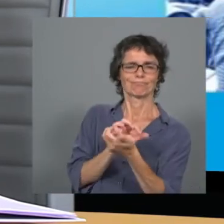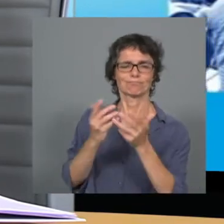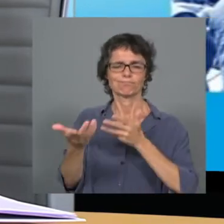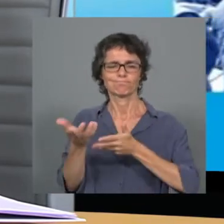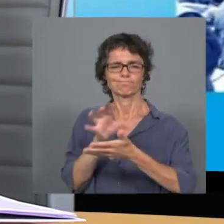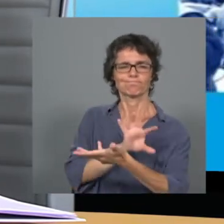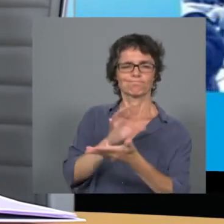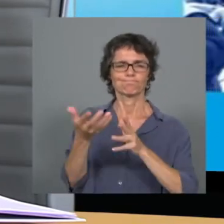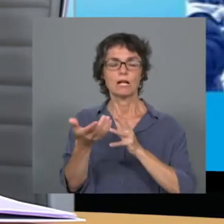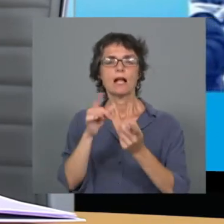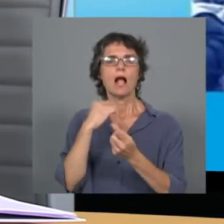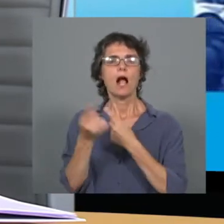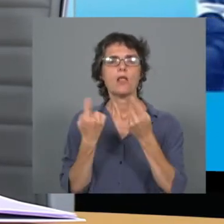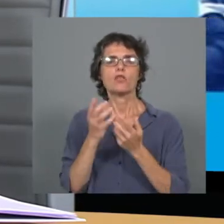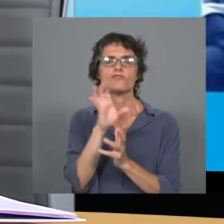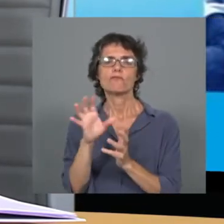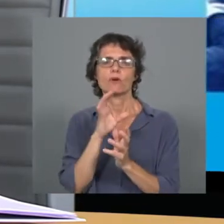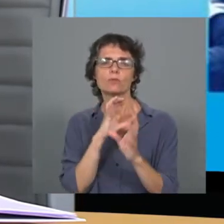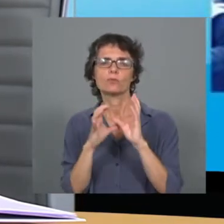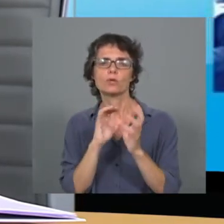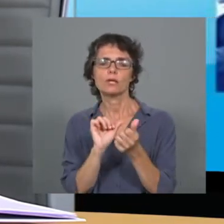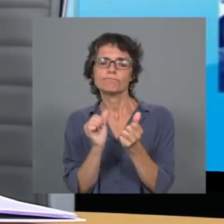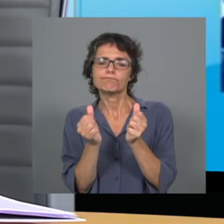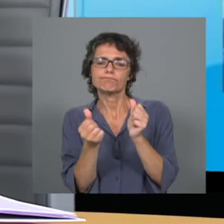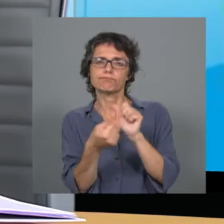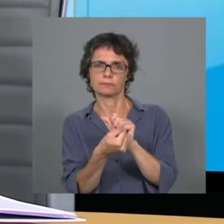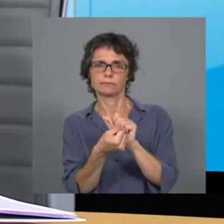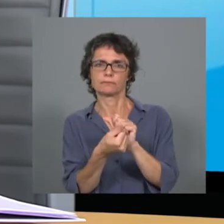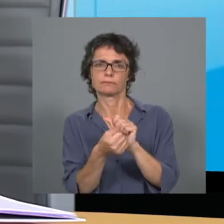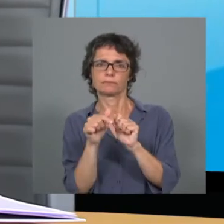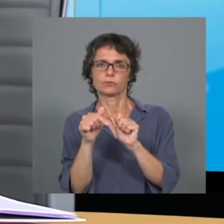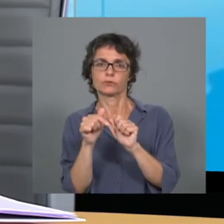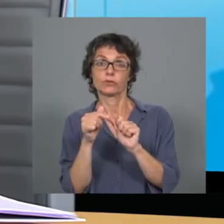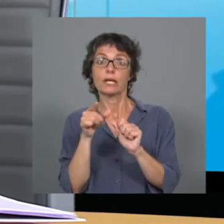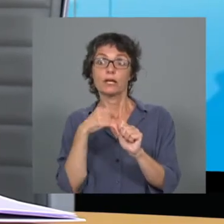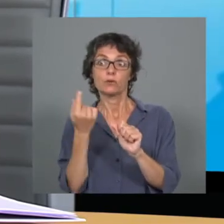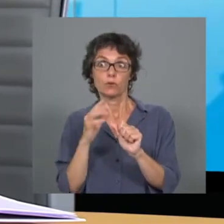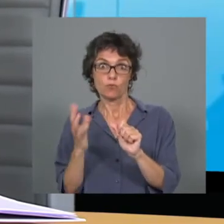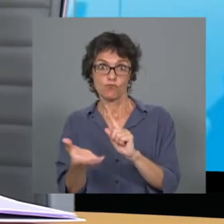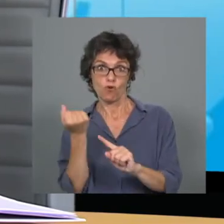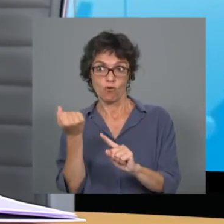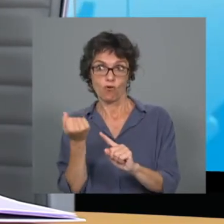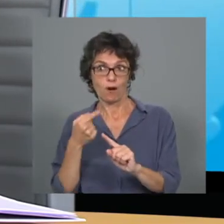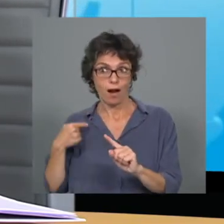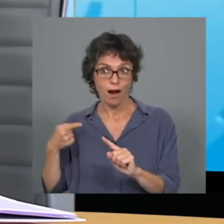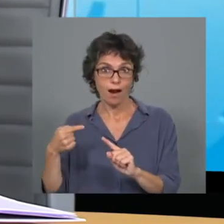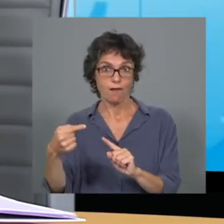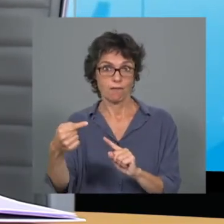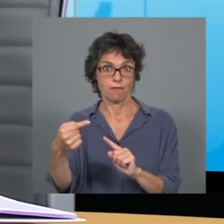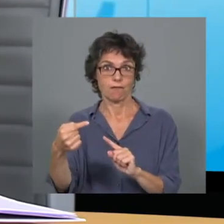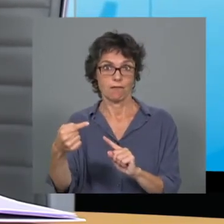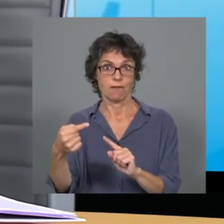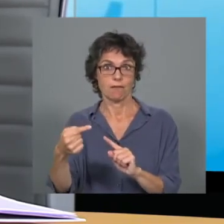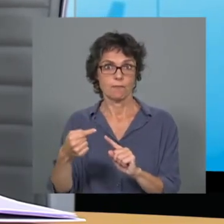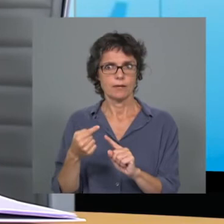nossa forma de comunicar e de nós termos capacidade de nos adaptarmos em termos de comunicação àquilo que é a vida do dia, que é o dia de hoje, vai muito para